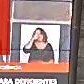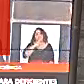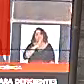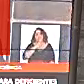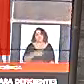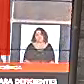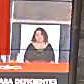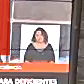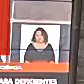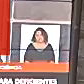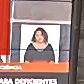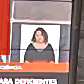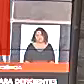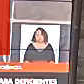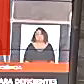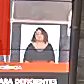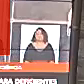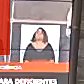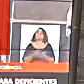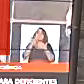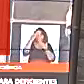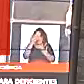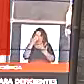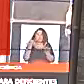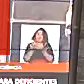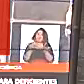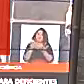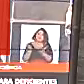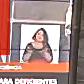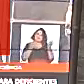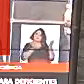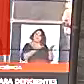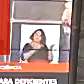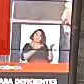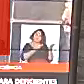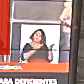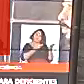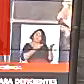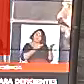obrigado. Vou passar aqui então a palavra, eu posso conduzir aqui.